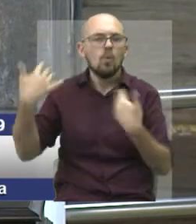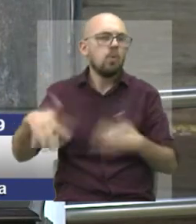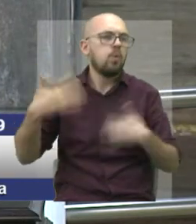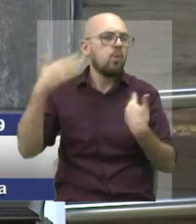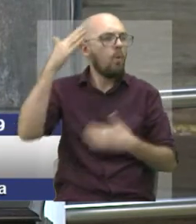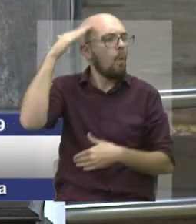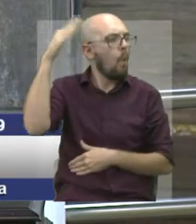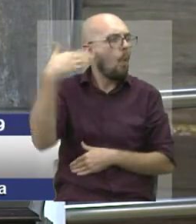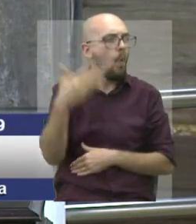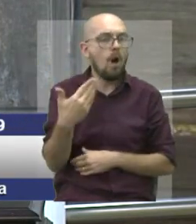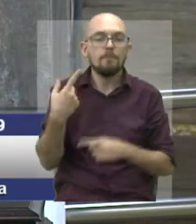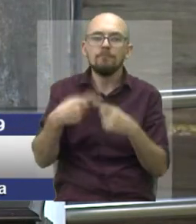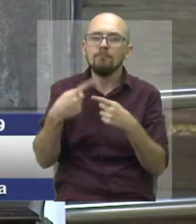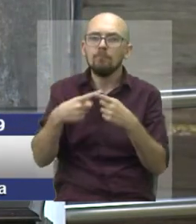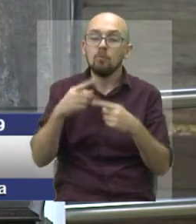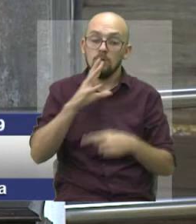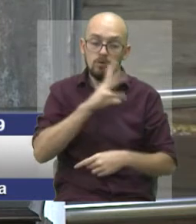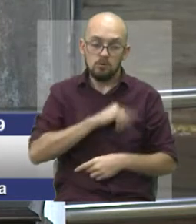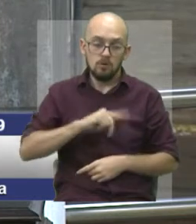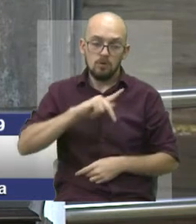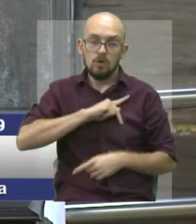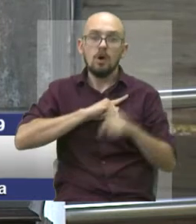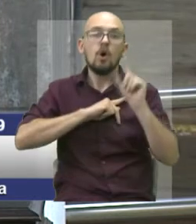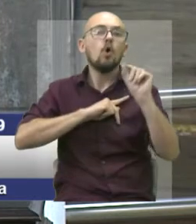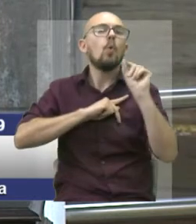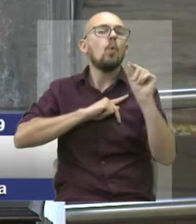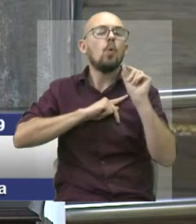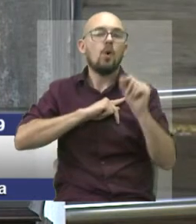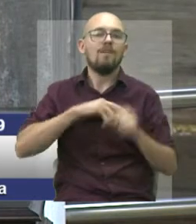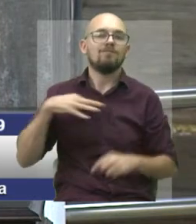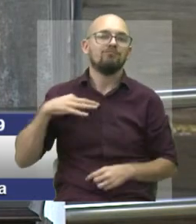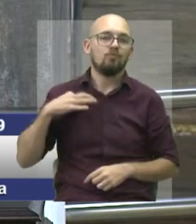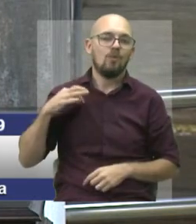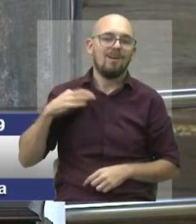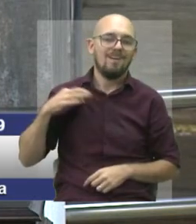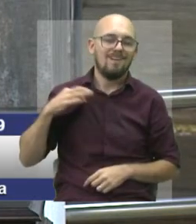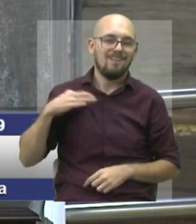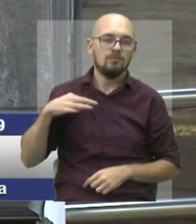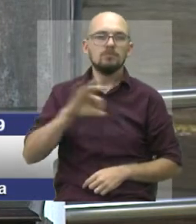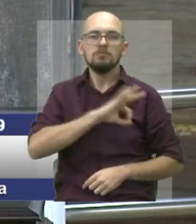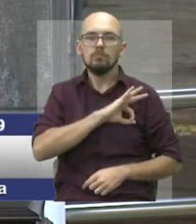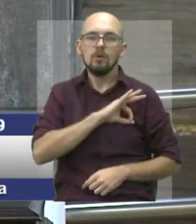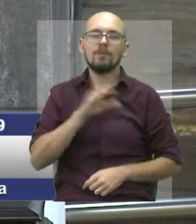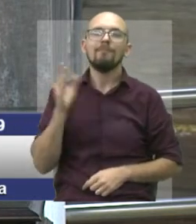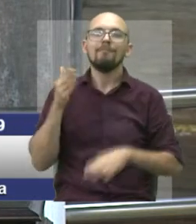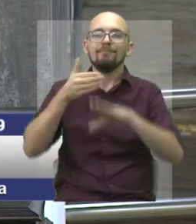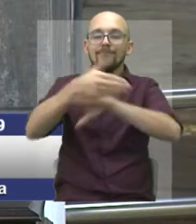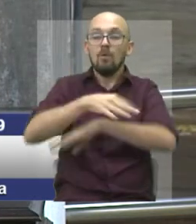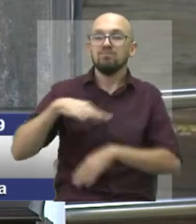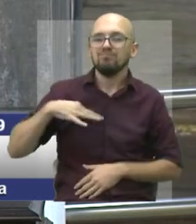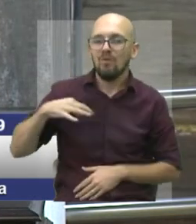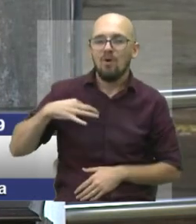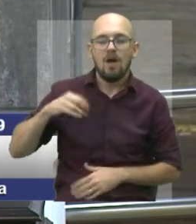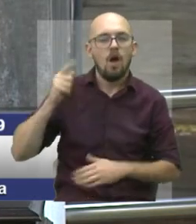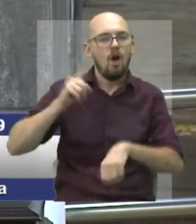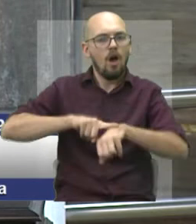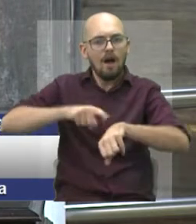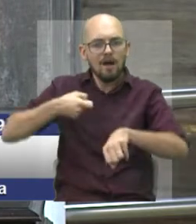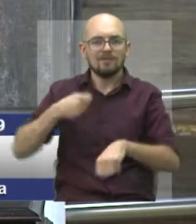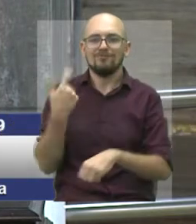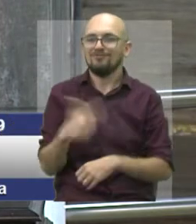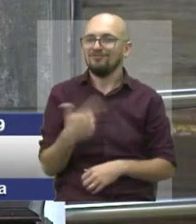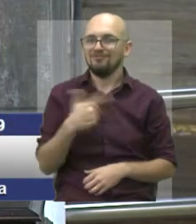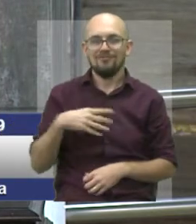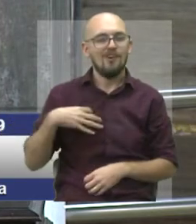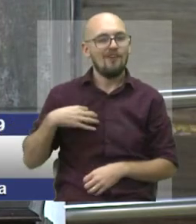tudo, o PROED é um trabalho voluntário feito pela Polícia Militar, necessário que se fale isso. É, eles fazem esse